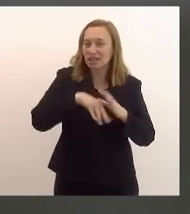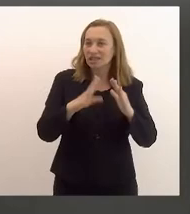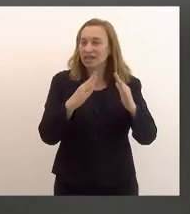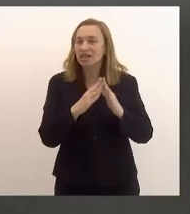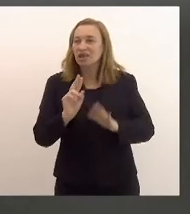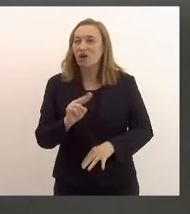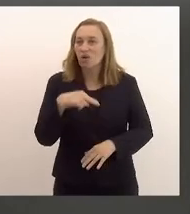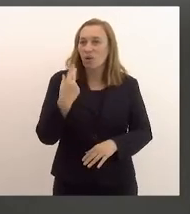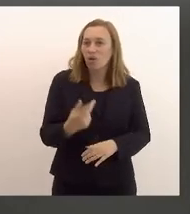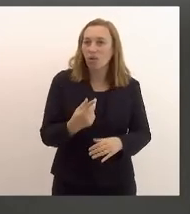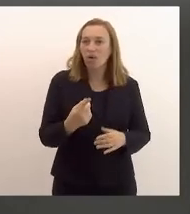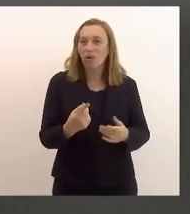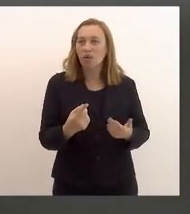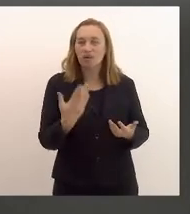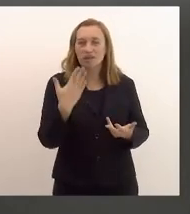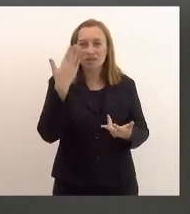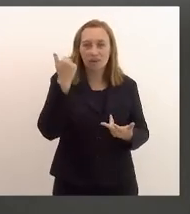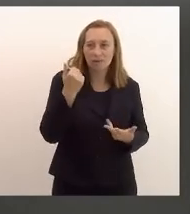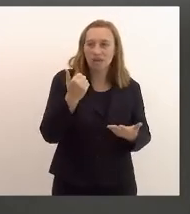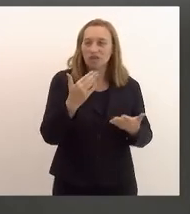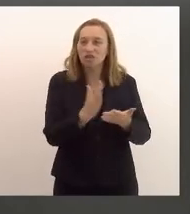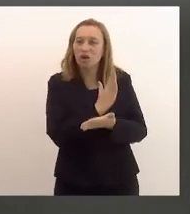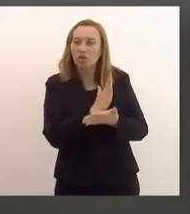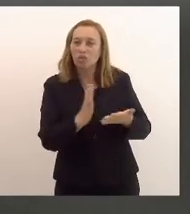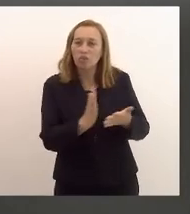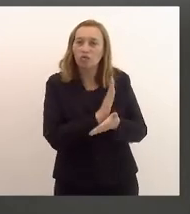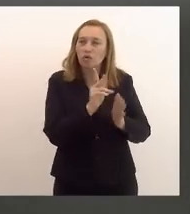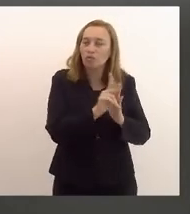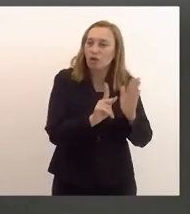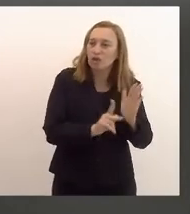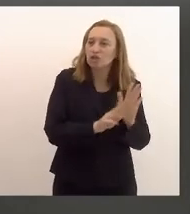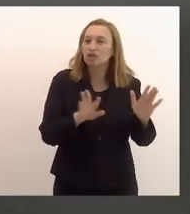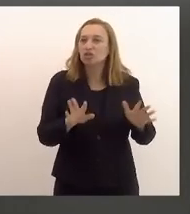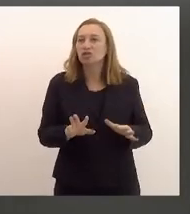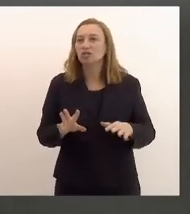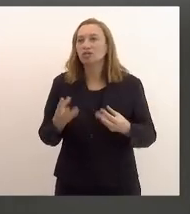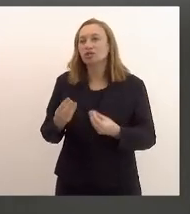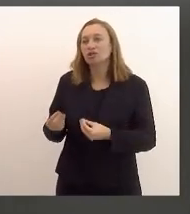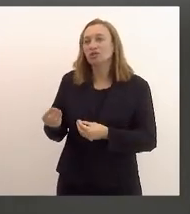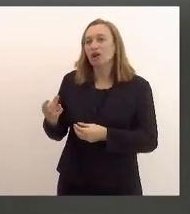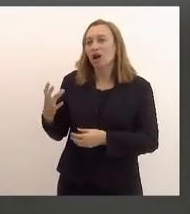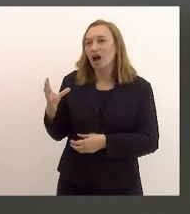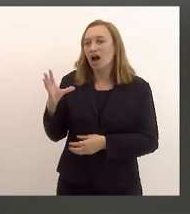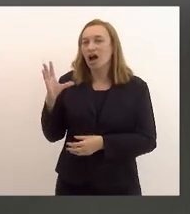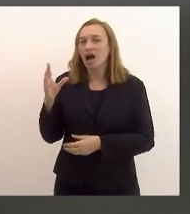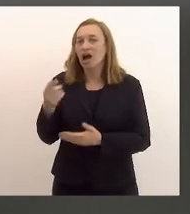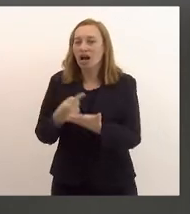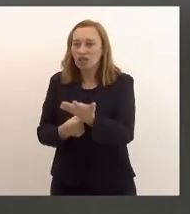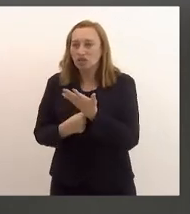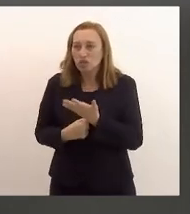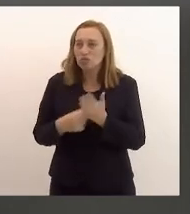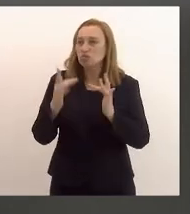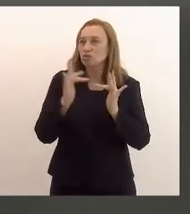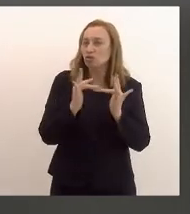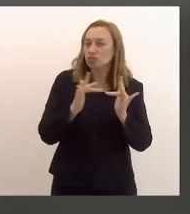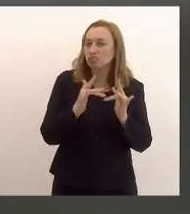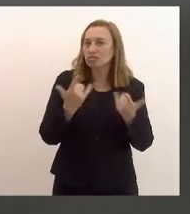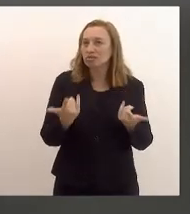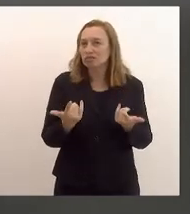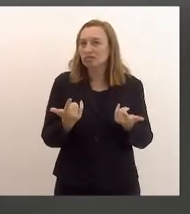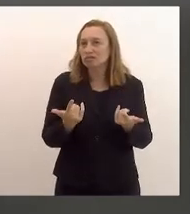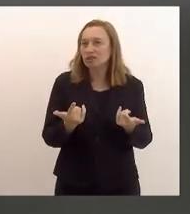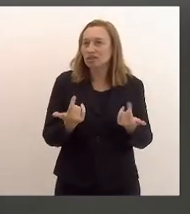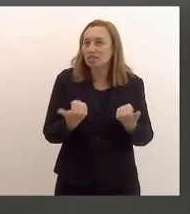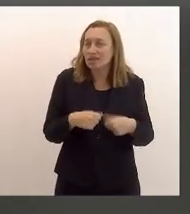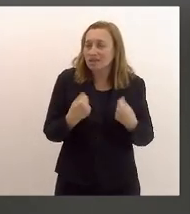seja para buscar um parecer de algum projeto seja para nos dar um help com um contato de um carro ali